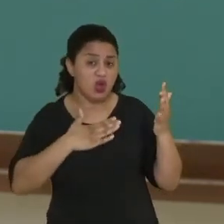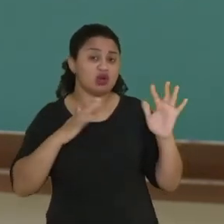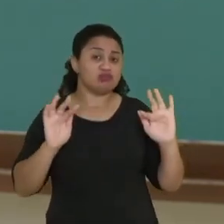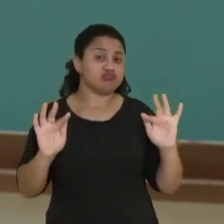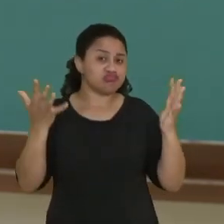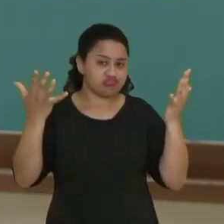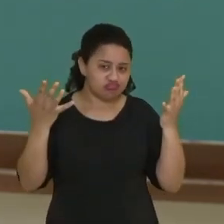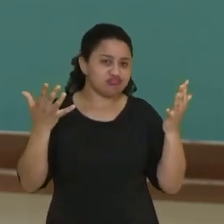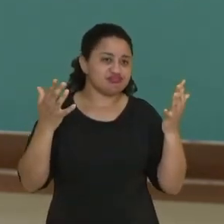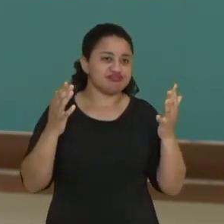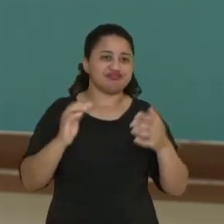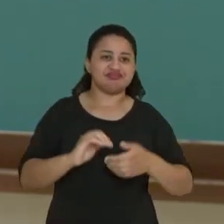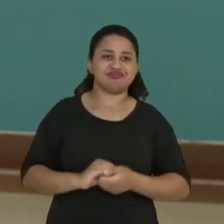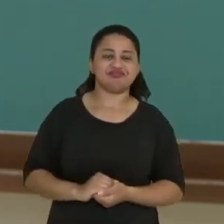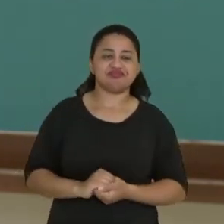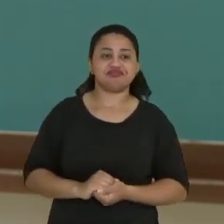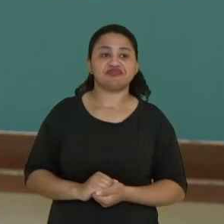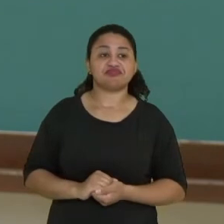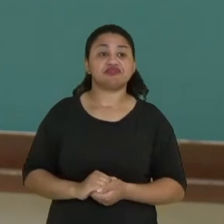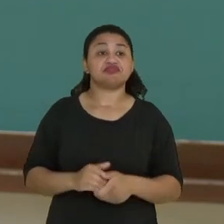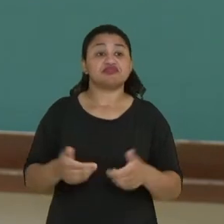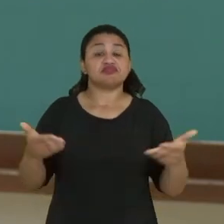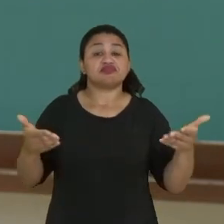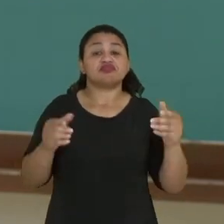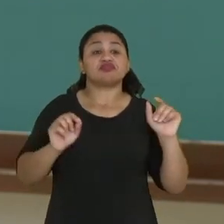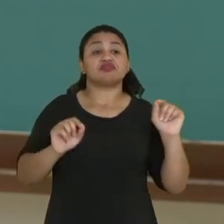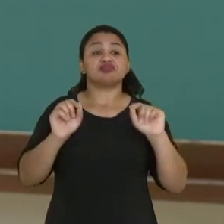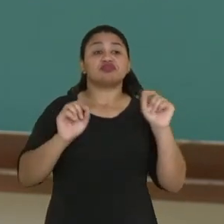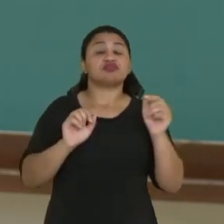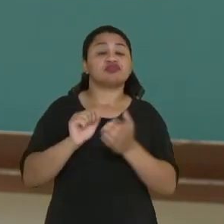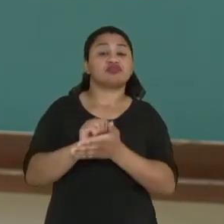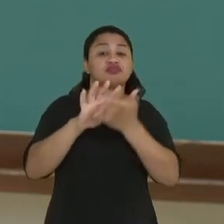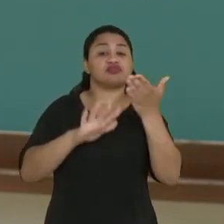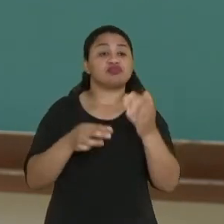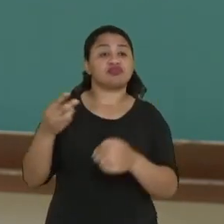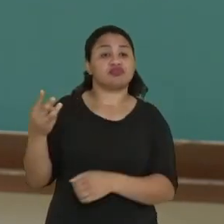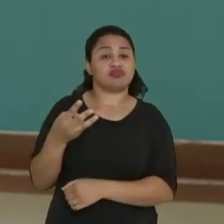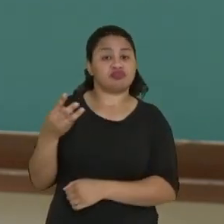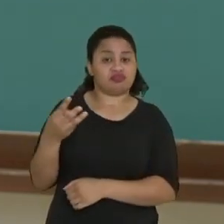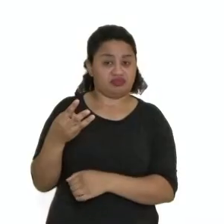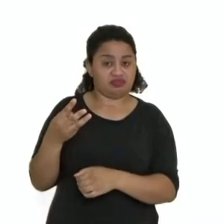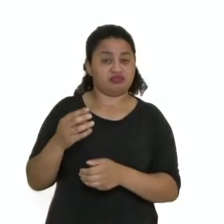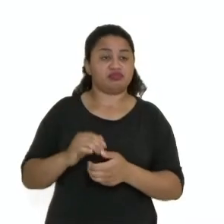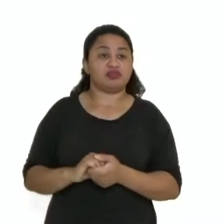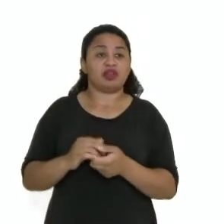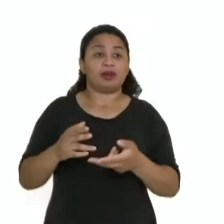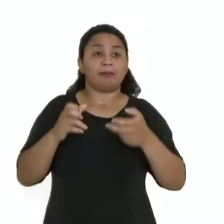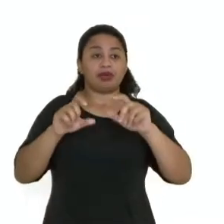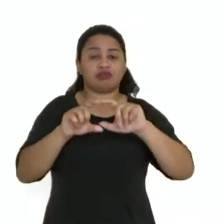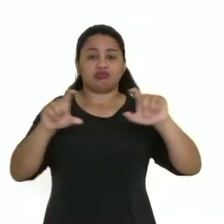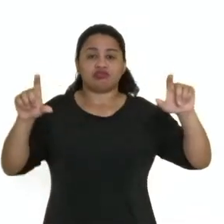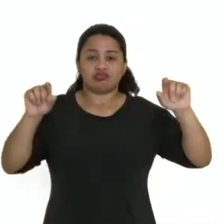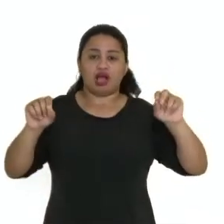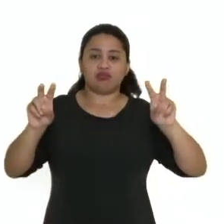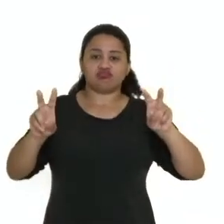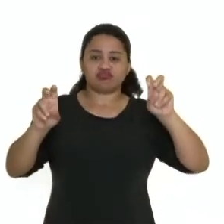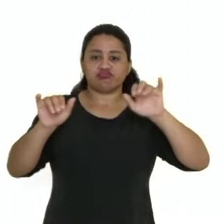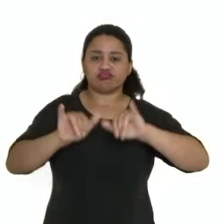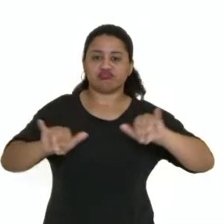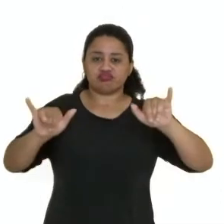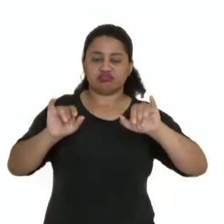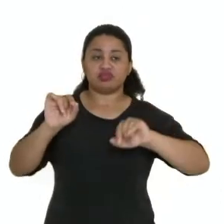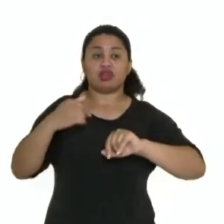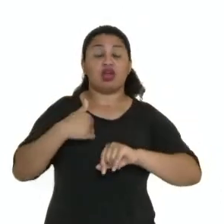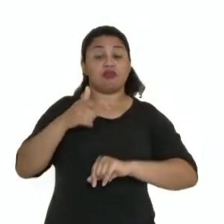festival, tá bom? Agora, a nossa atividade de número 3, né? Observe a manchete da notícia. Fãs